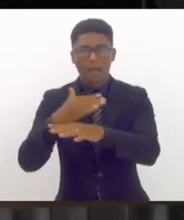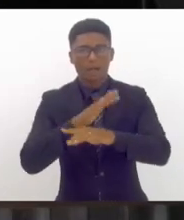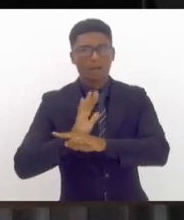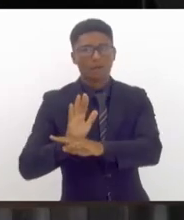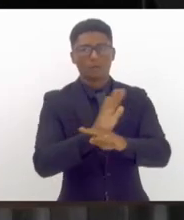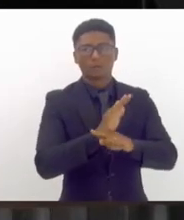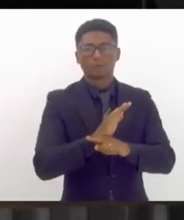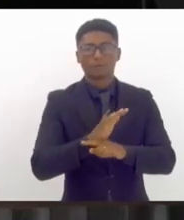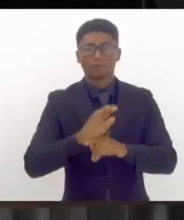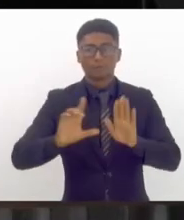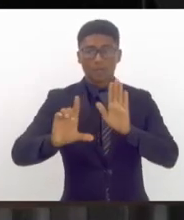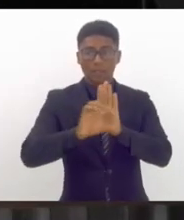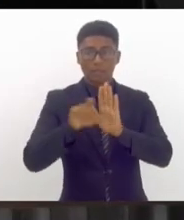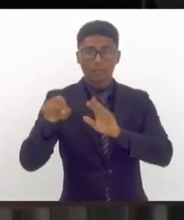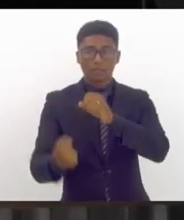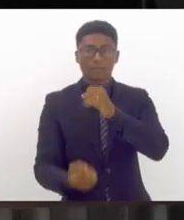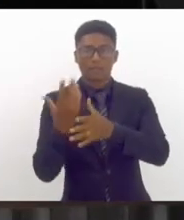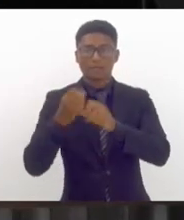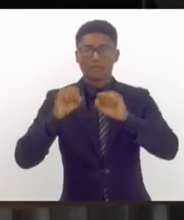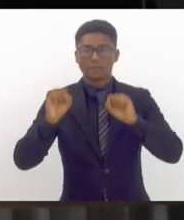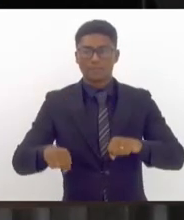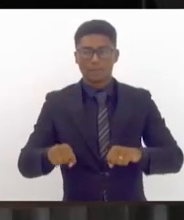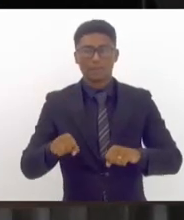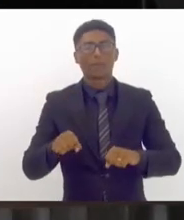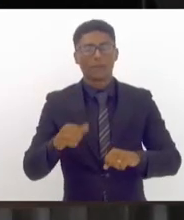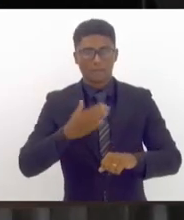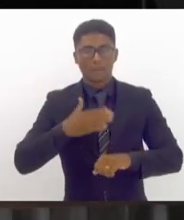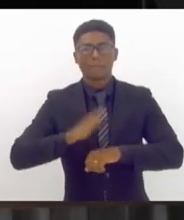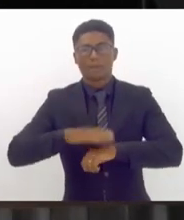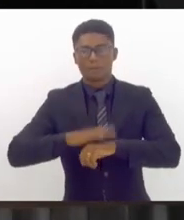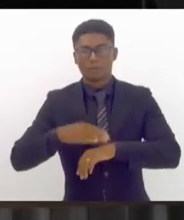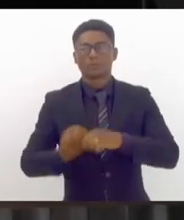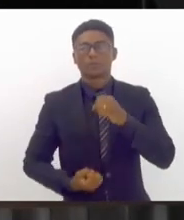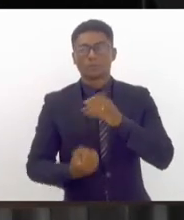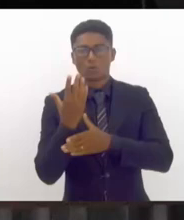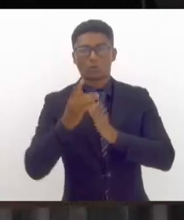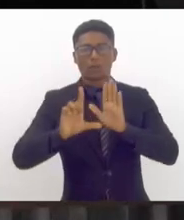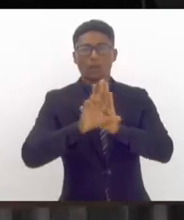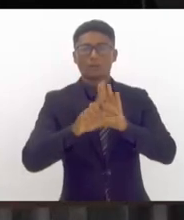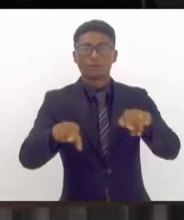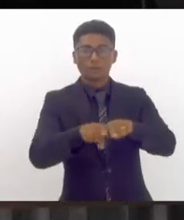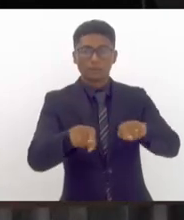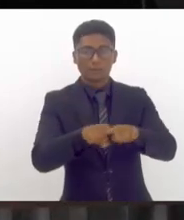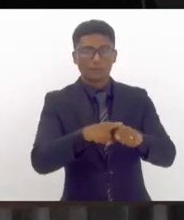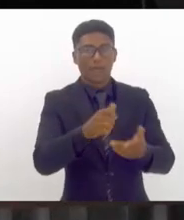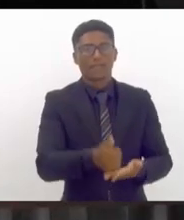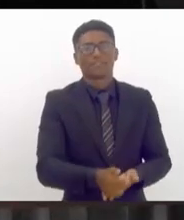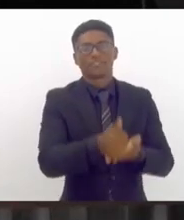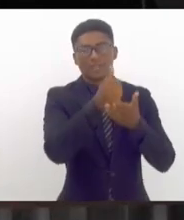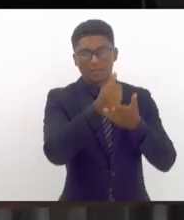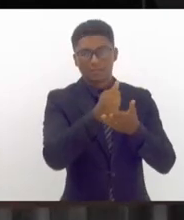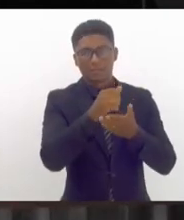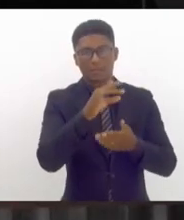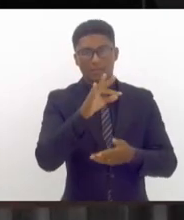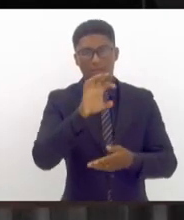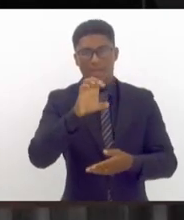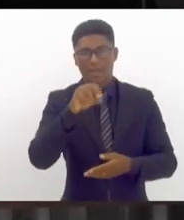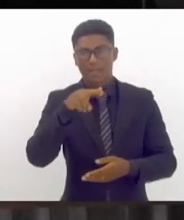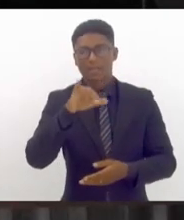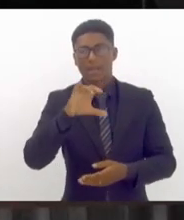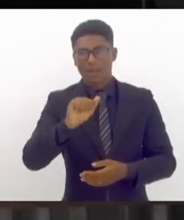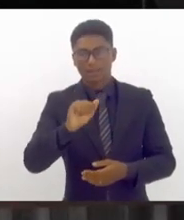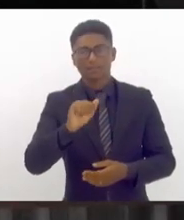a lei que cria o sistema municipal. É de minha autoria a lei que cria assistência técnica, dita agora há pouco pela deputada Renata